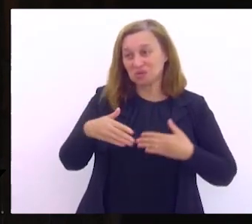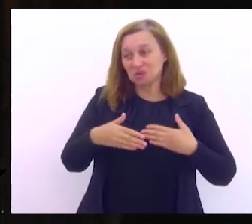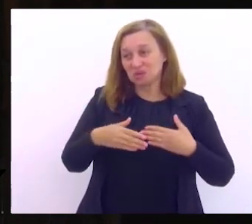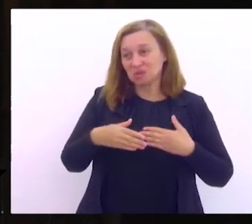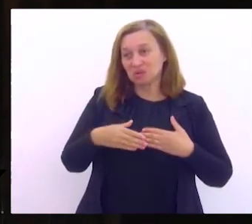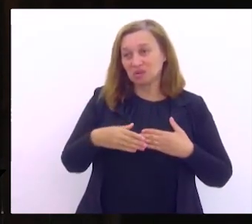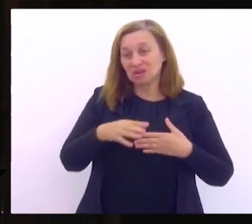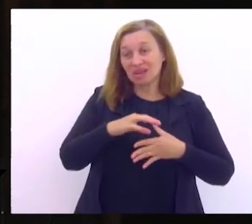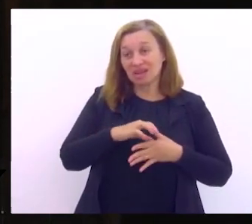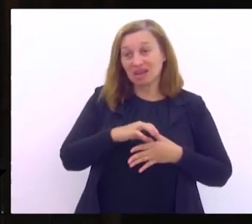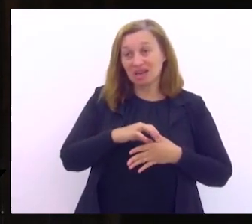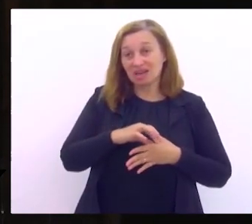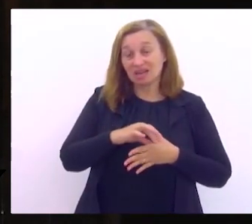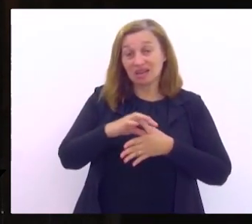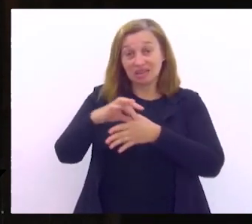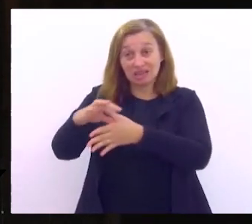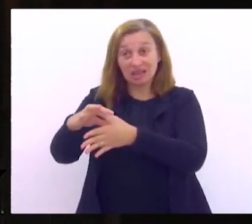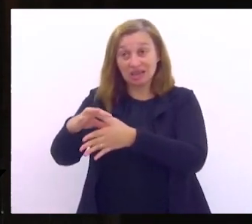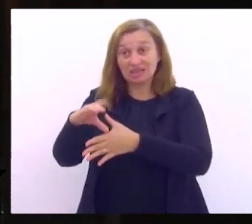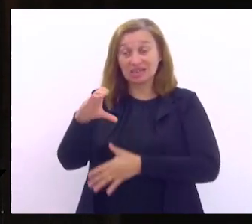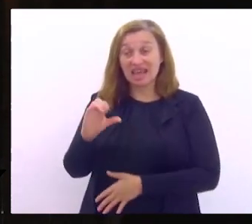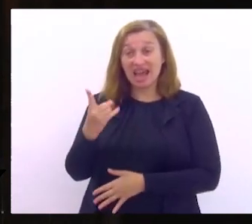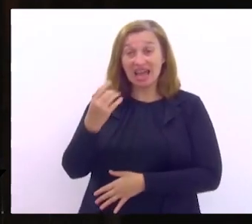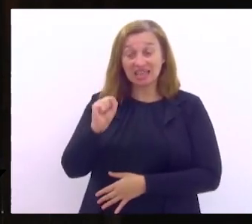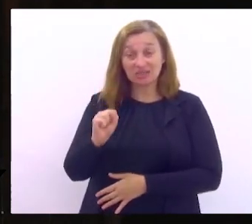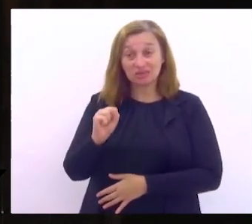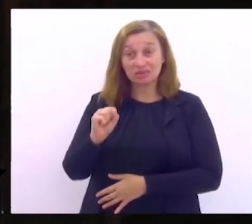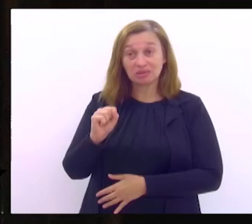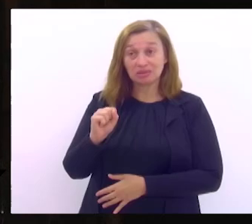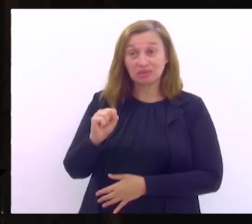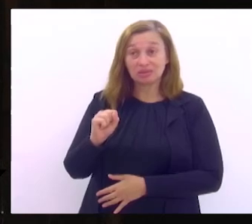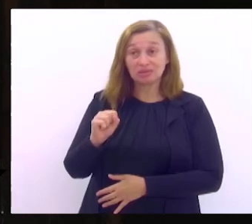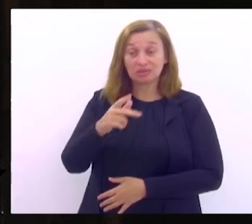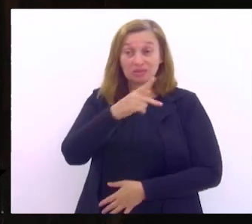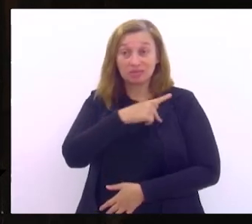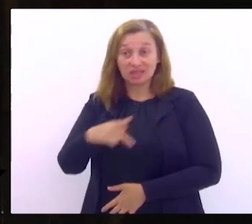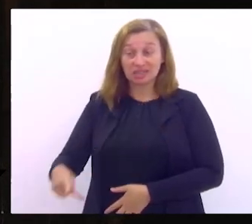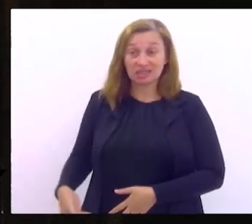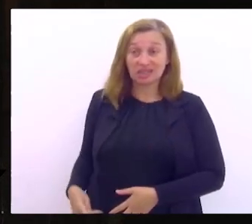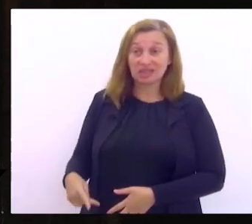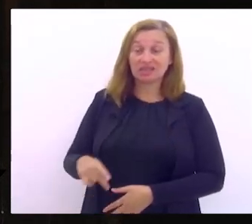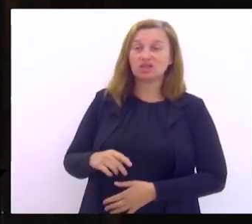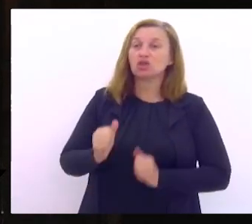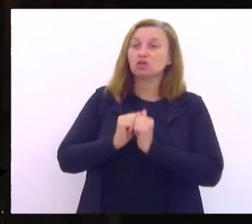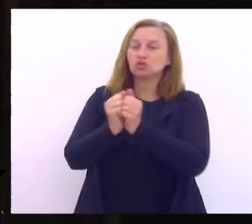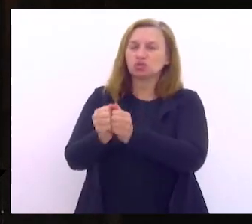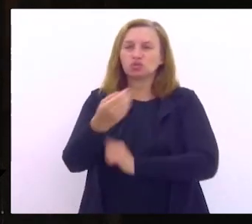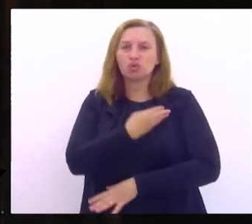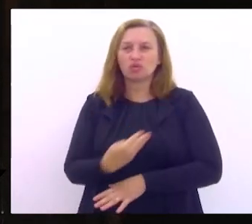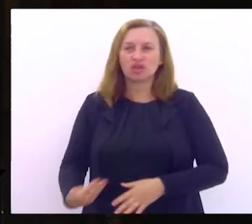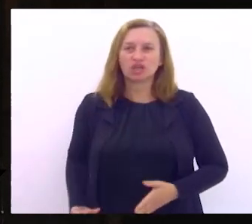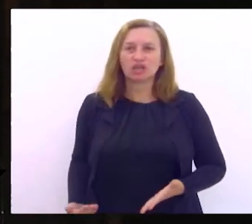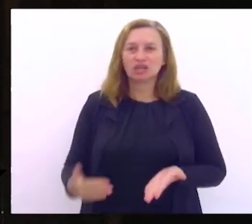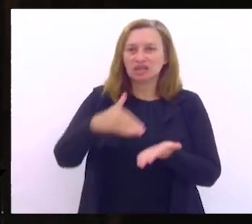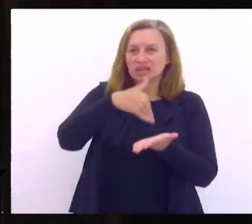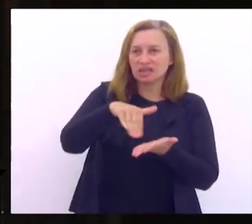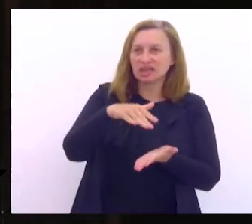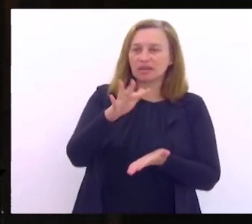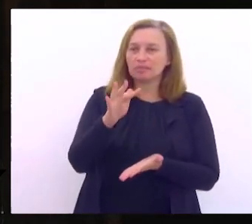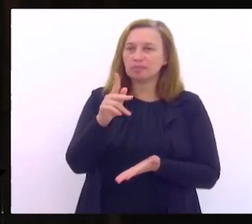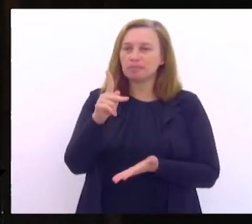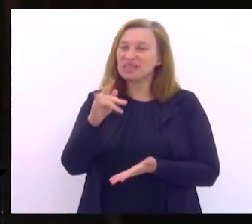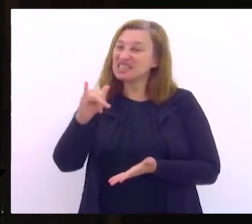presidente Carlinhos BNH, nós podemos chegar ao governador, junto com o secretário Rafael